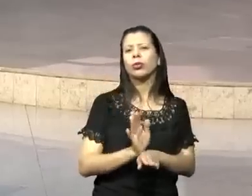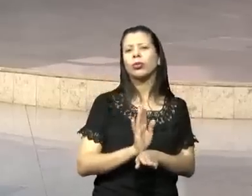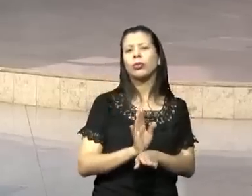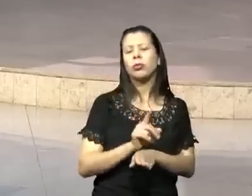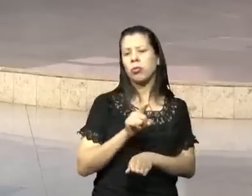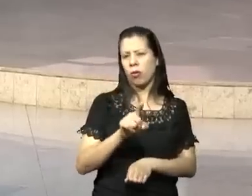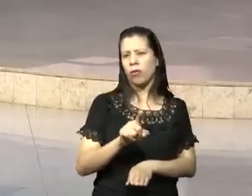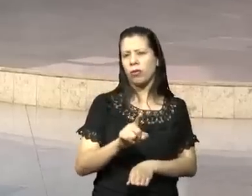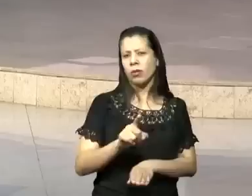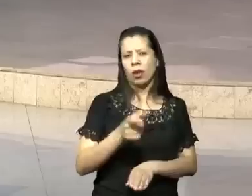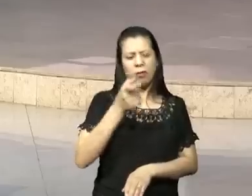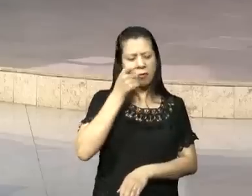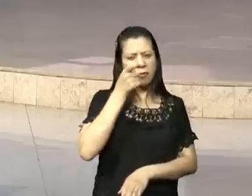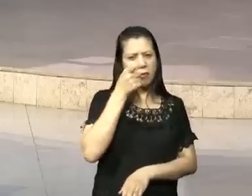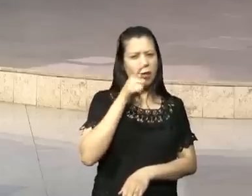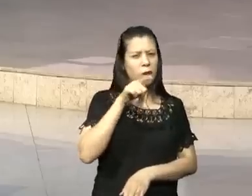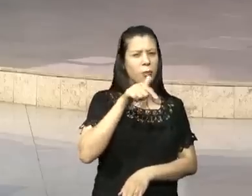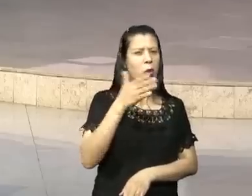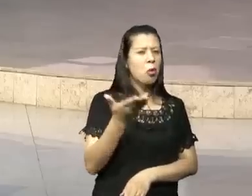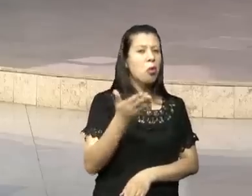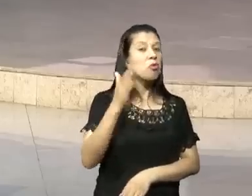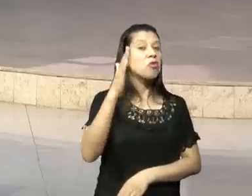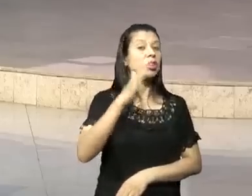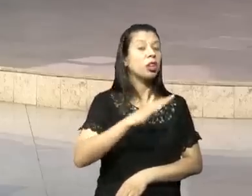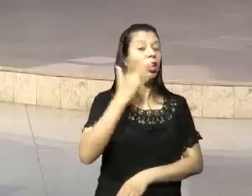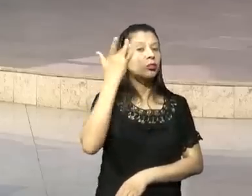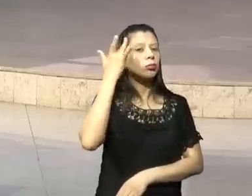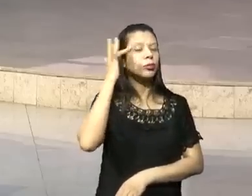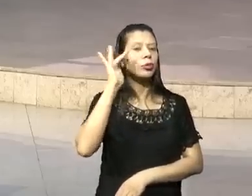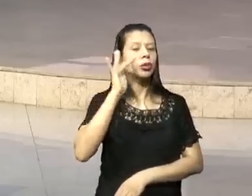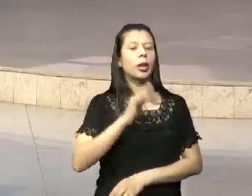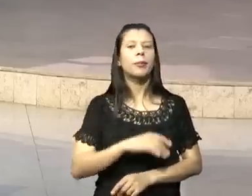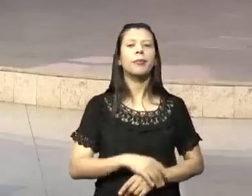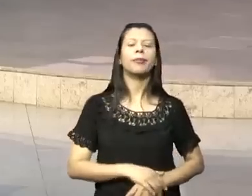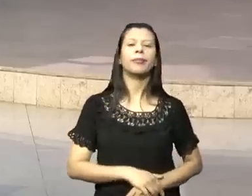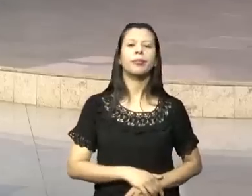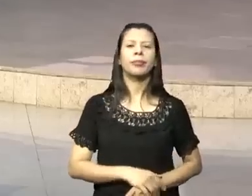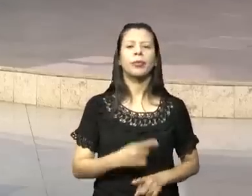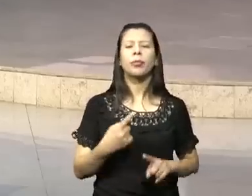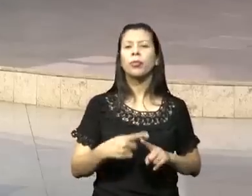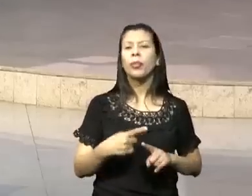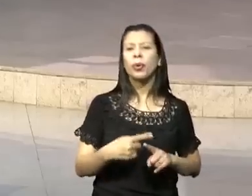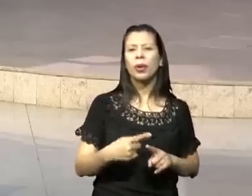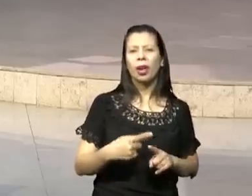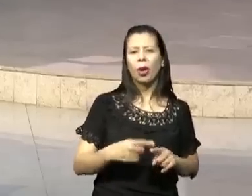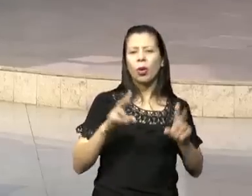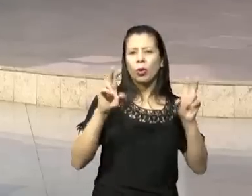parábola do Cristão do Fiel do hipócrita